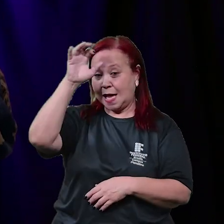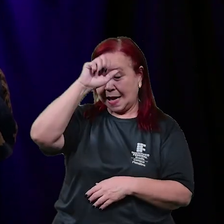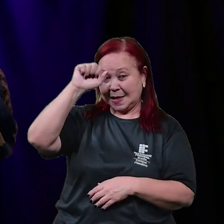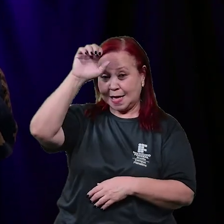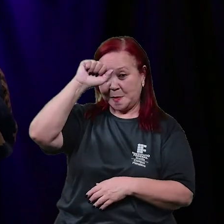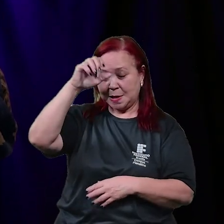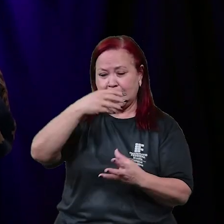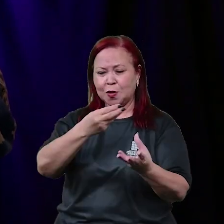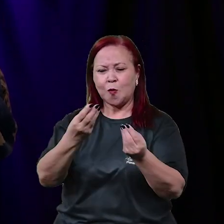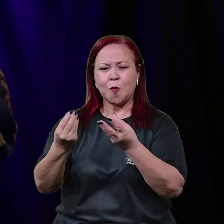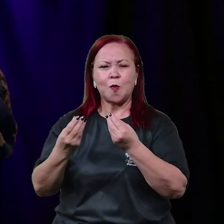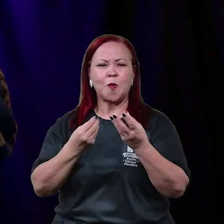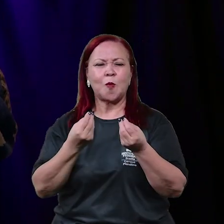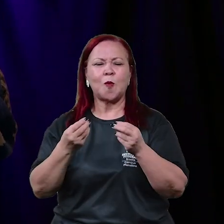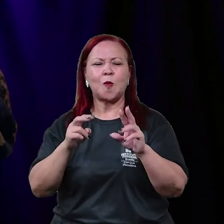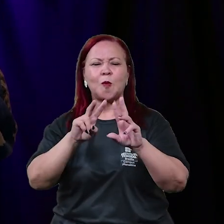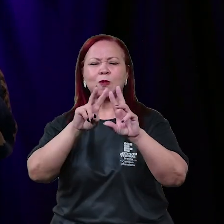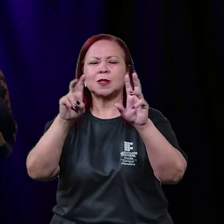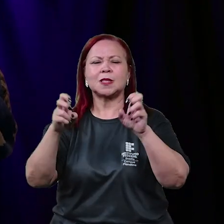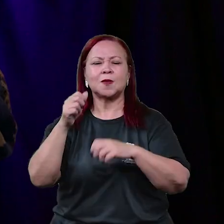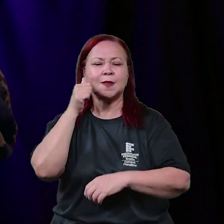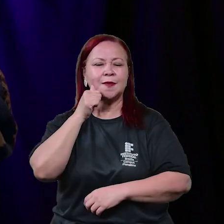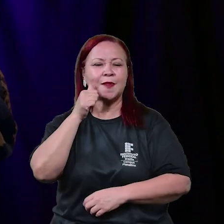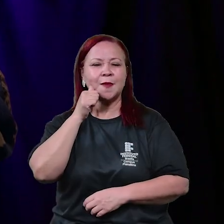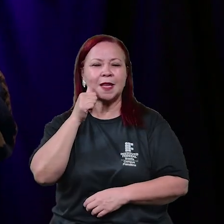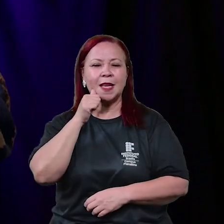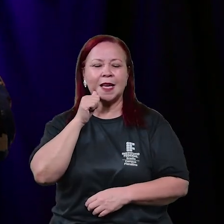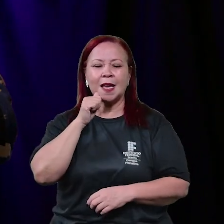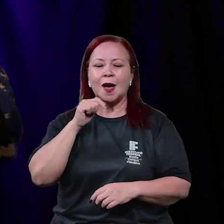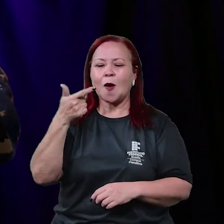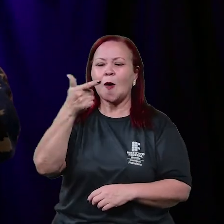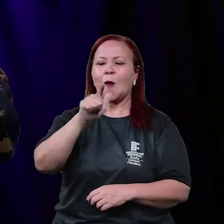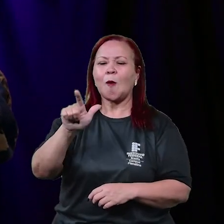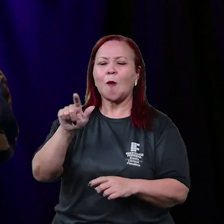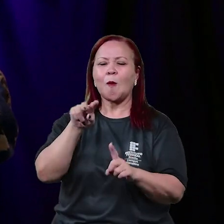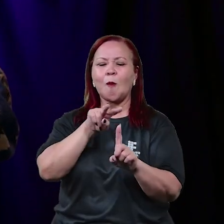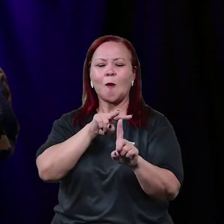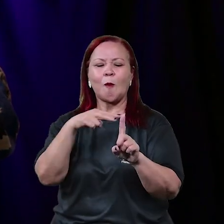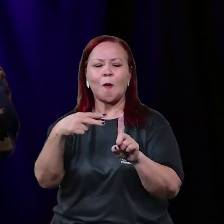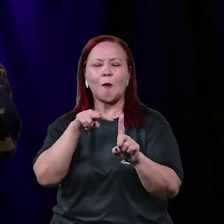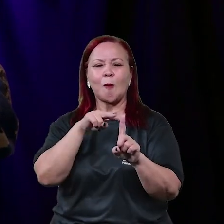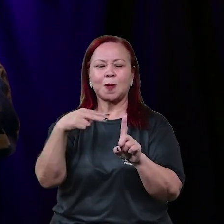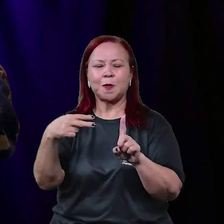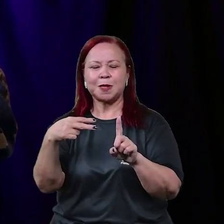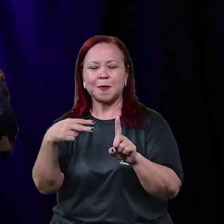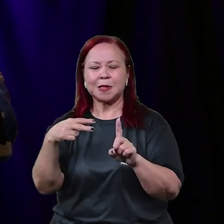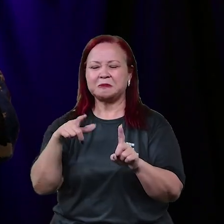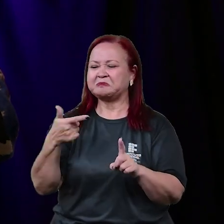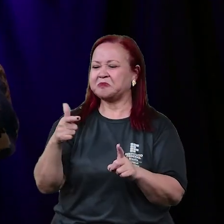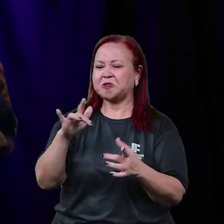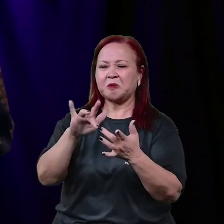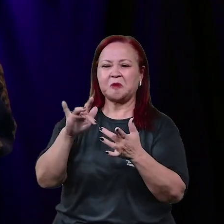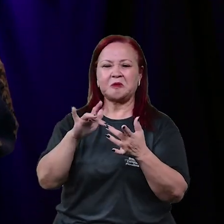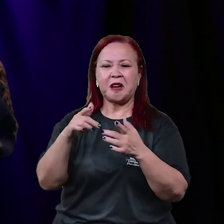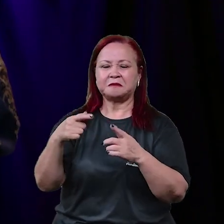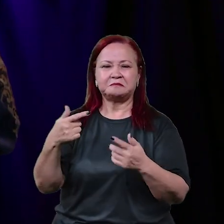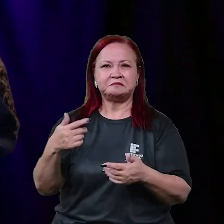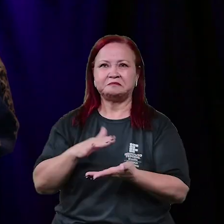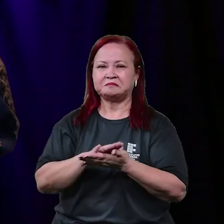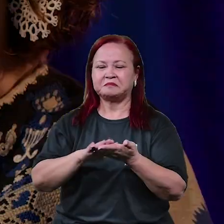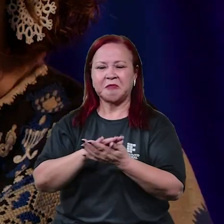aprenderam muitas questões, né, femininas com outro viés que elas não tinham tido contato, né, nem com suas